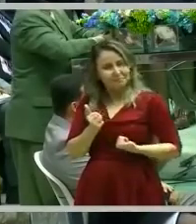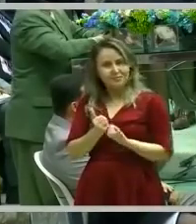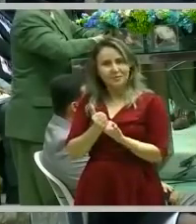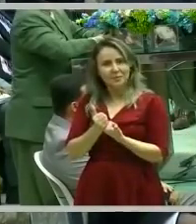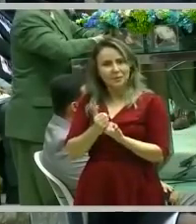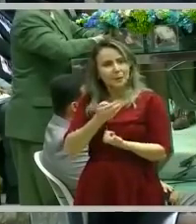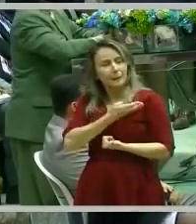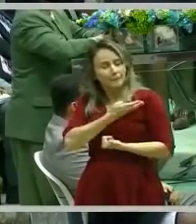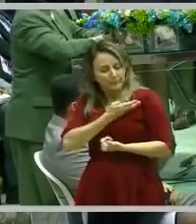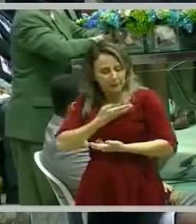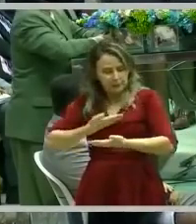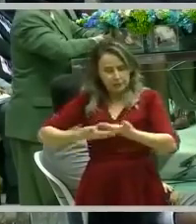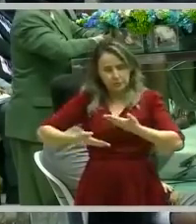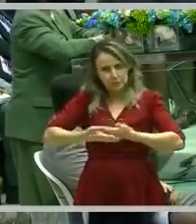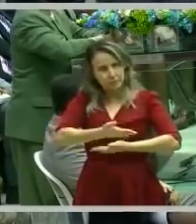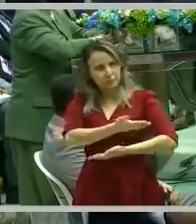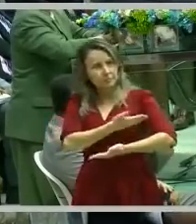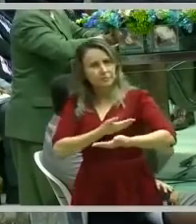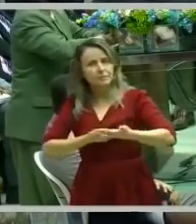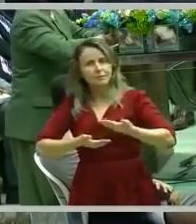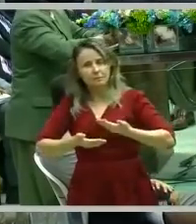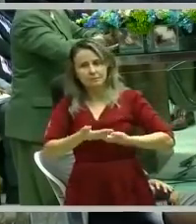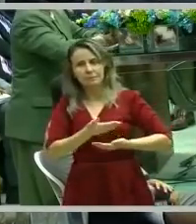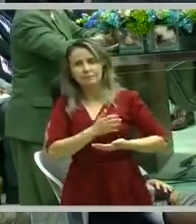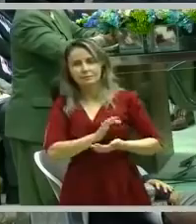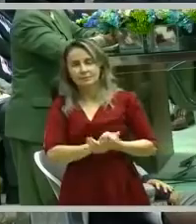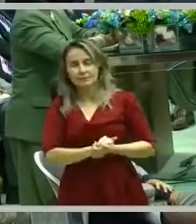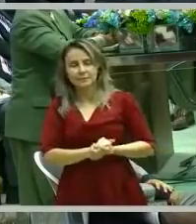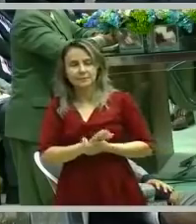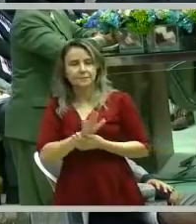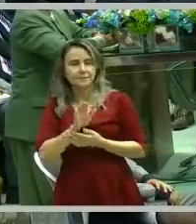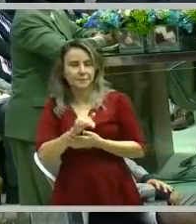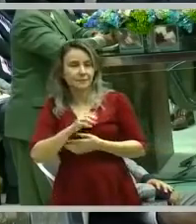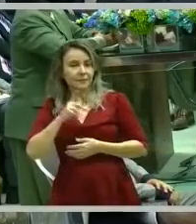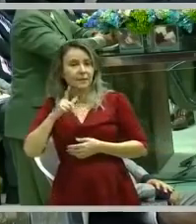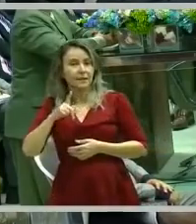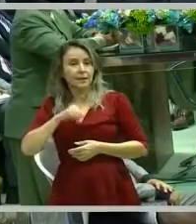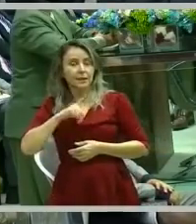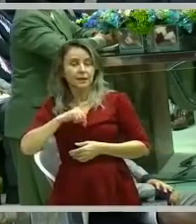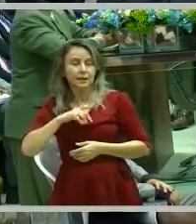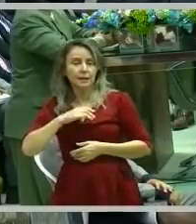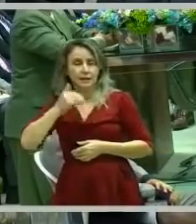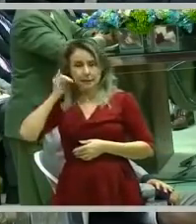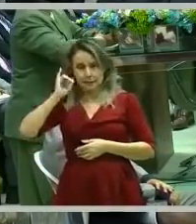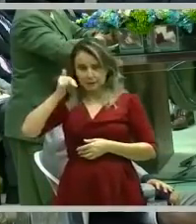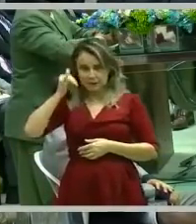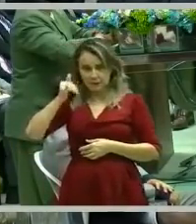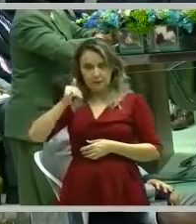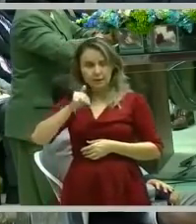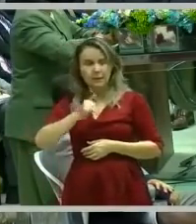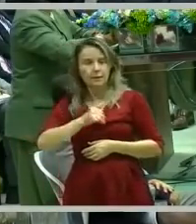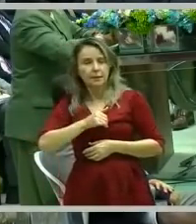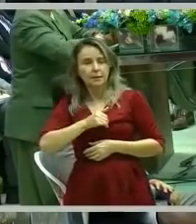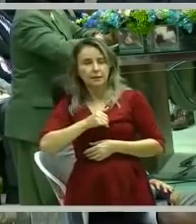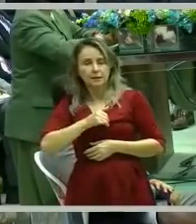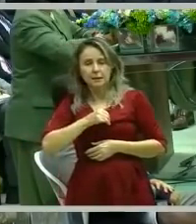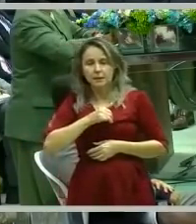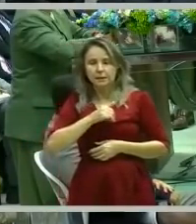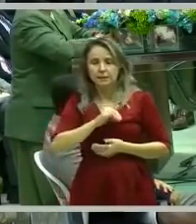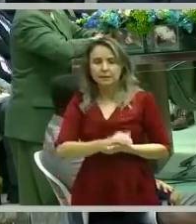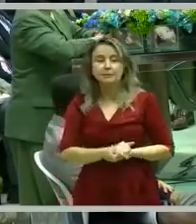gavião e do papagaio? Diz que o gavião passou num ninho de papagaio e pegou um.